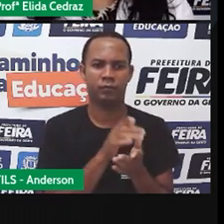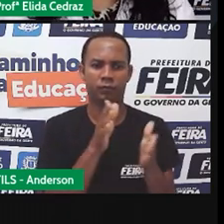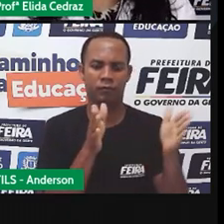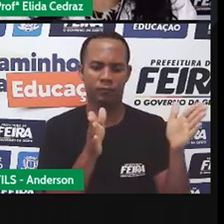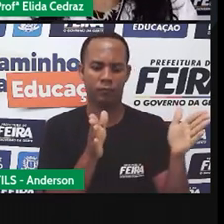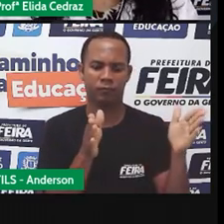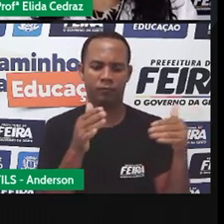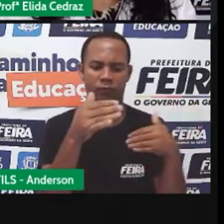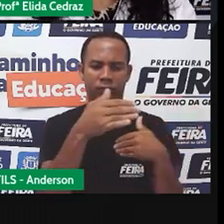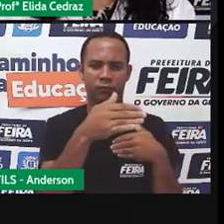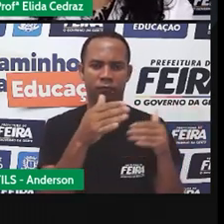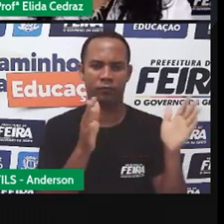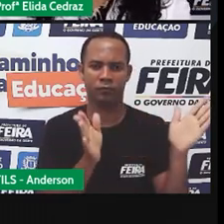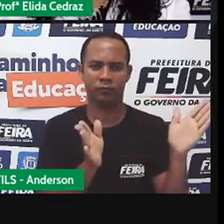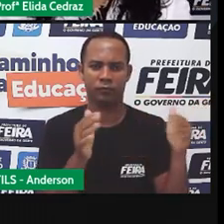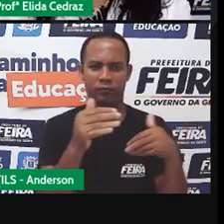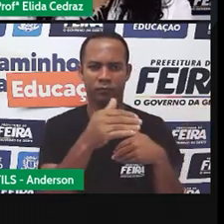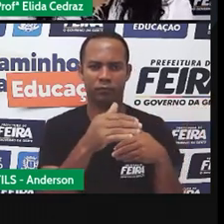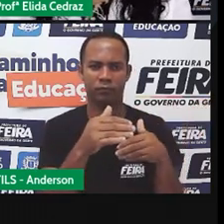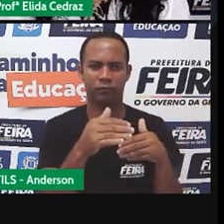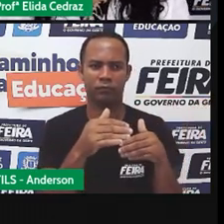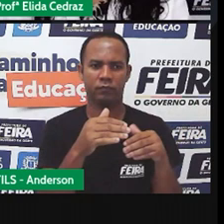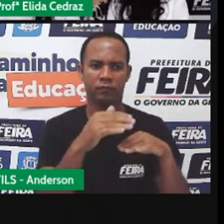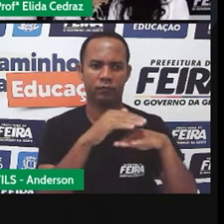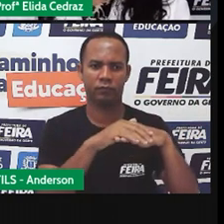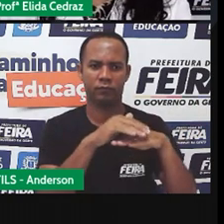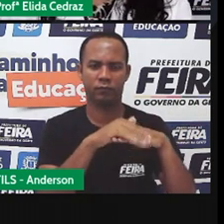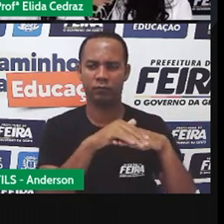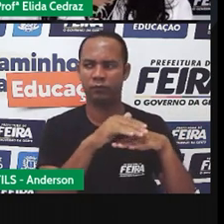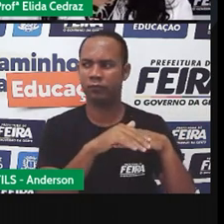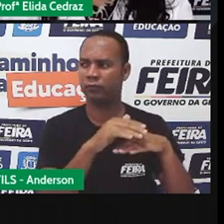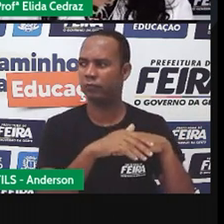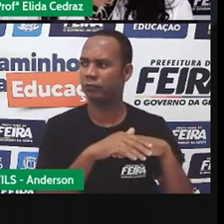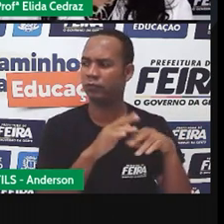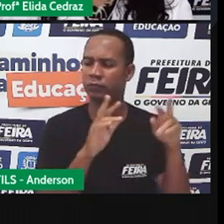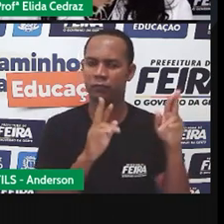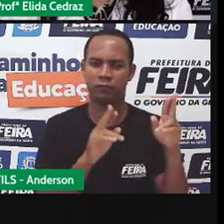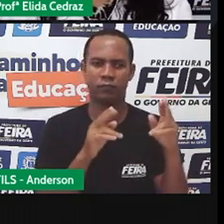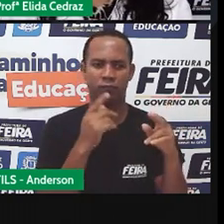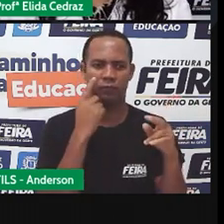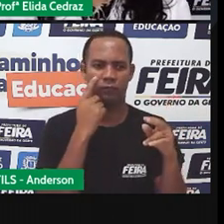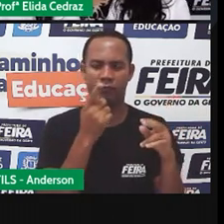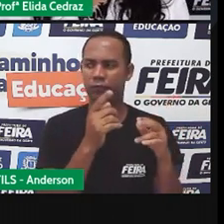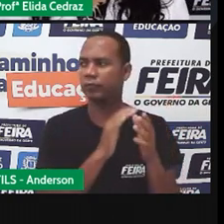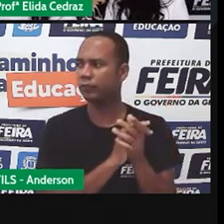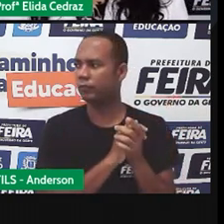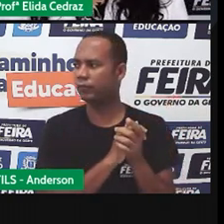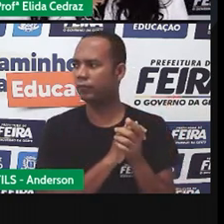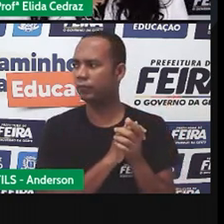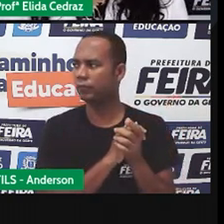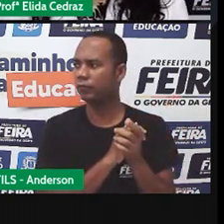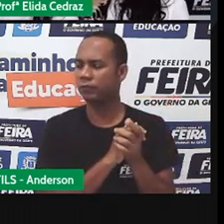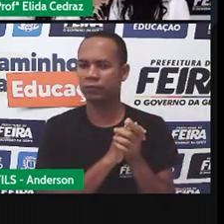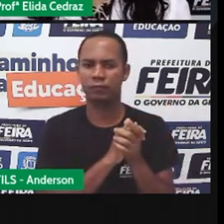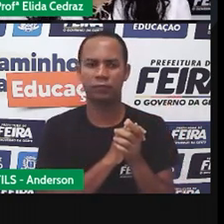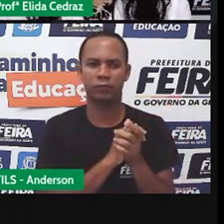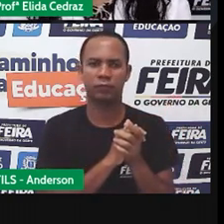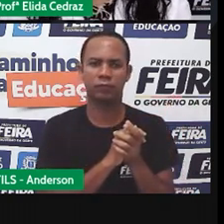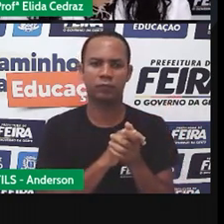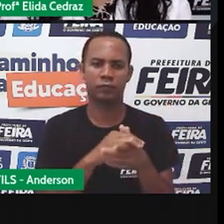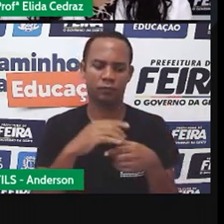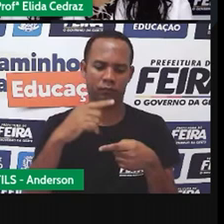objeto é uma caixa de sapato, como essa que eu trouxe para a aula hoje. Nós temos